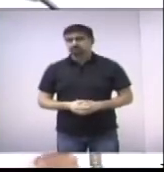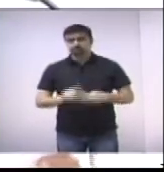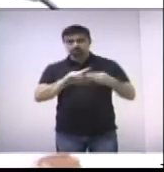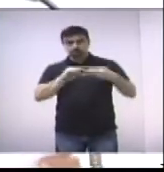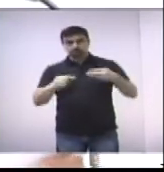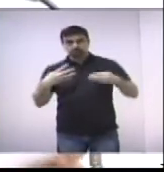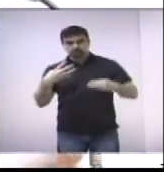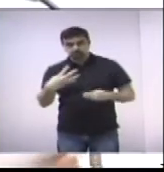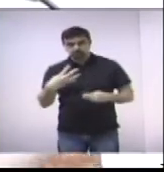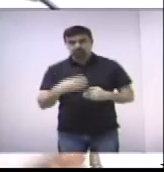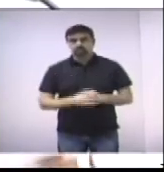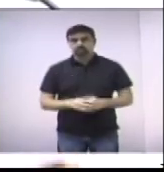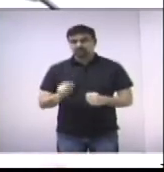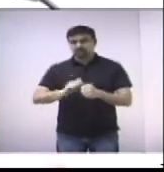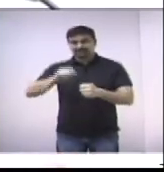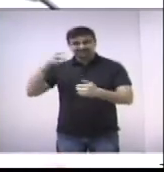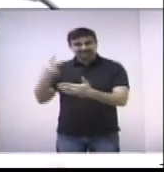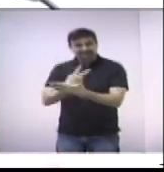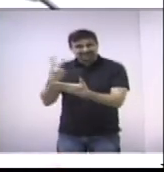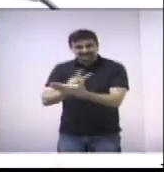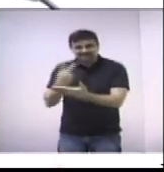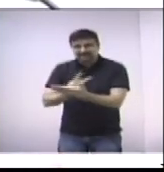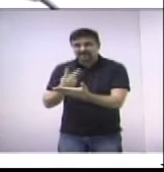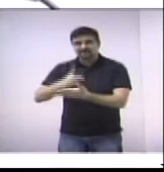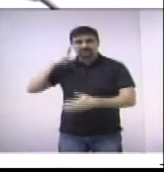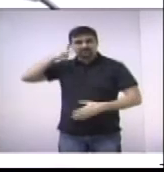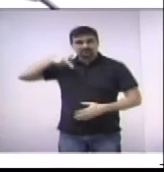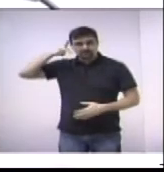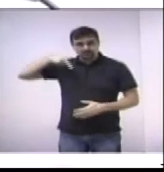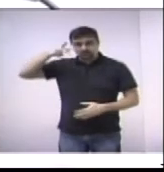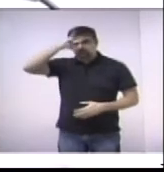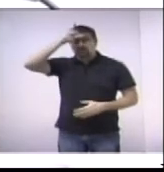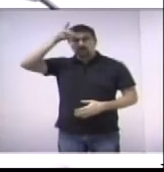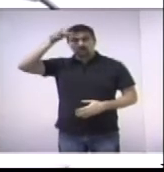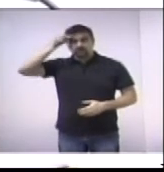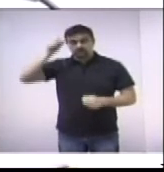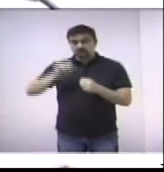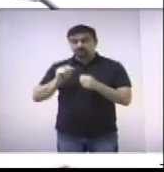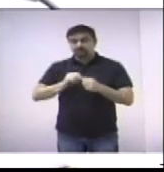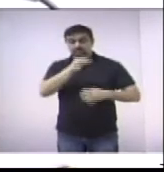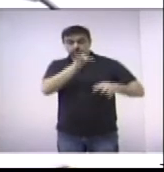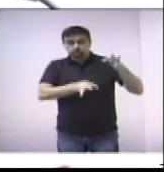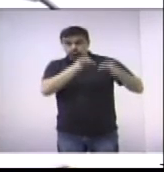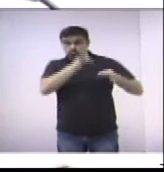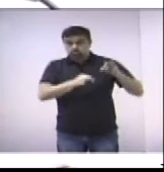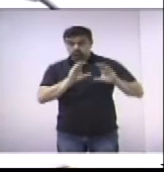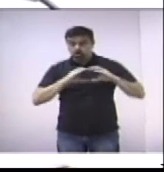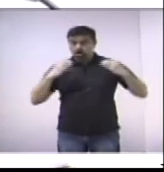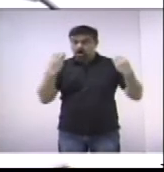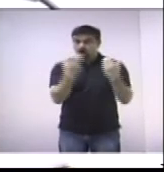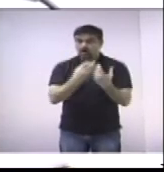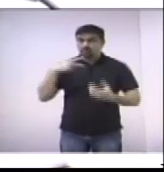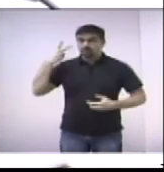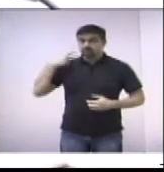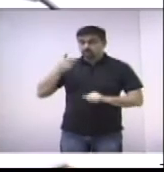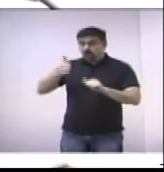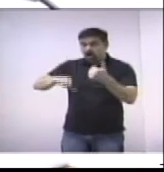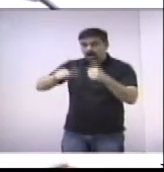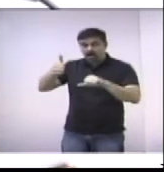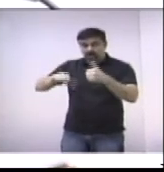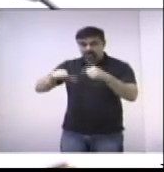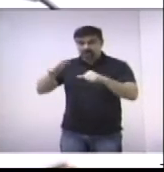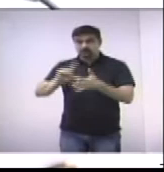Artigo 4º. São infrações político-administrativas dos prefeitos municipais sujeitas ao julgamento pela Câmara dos Vereadores e